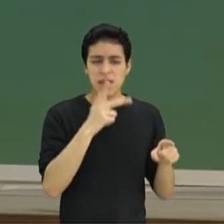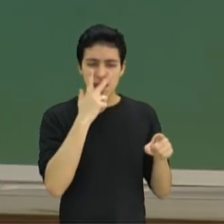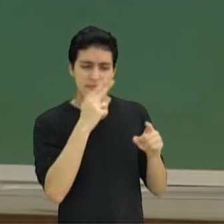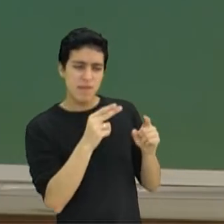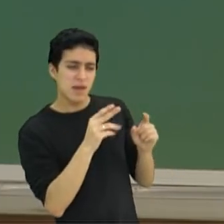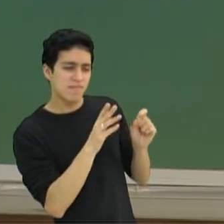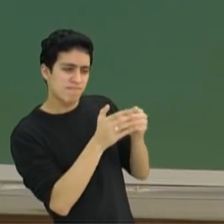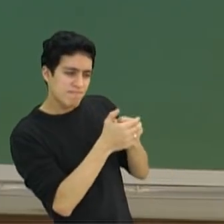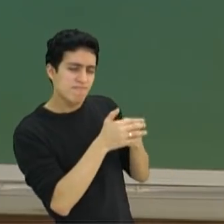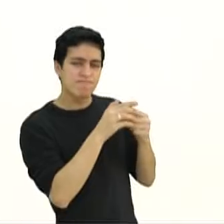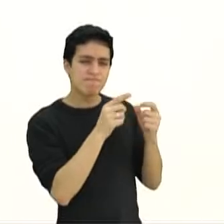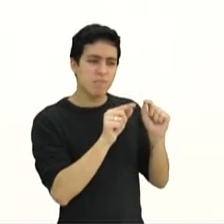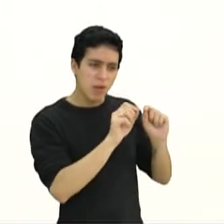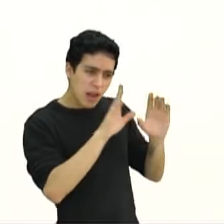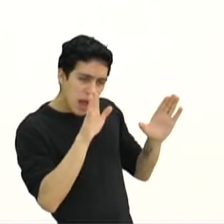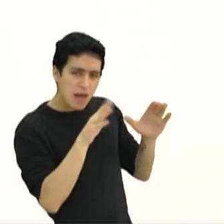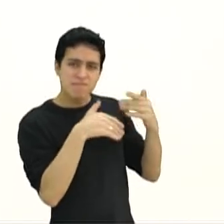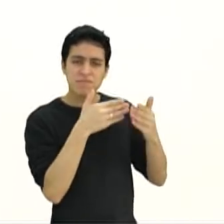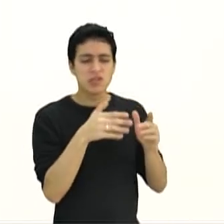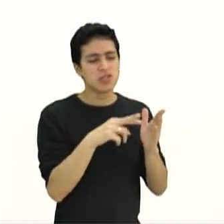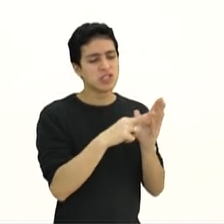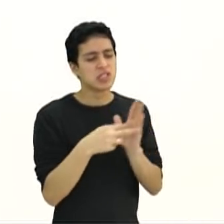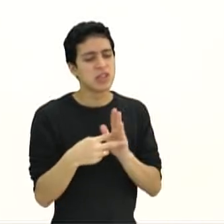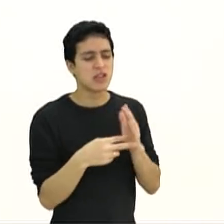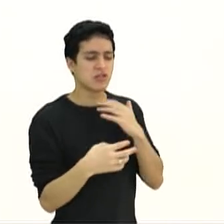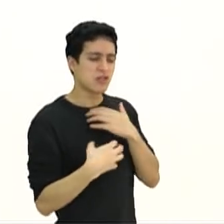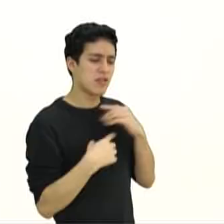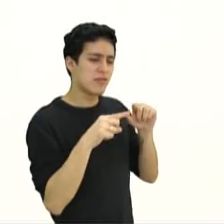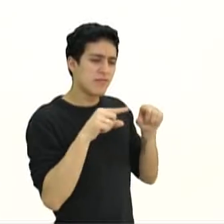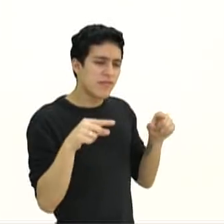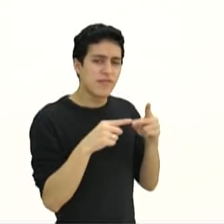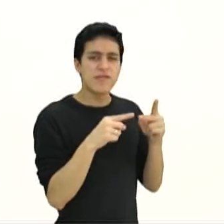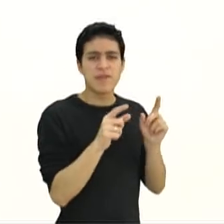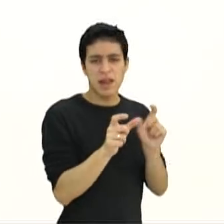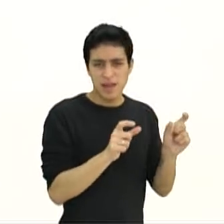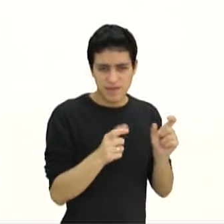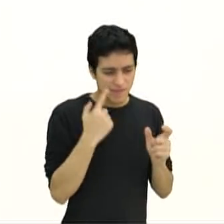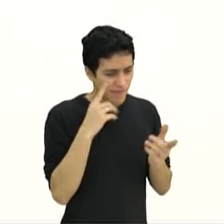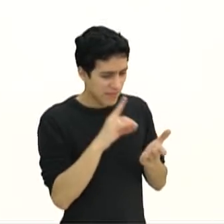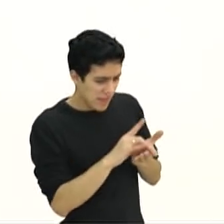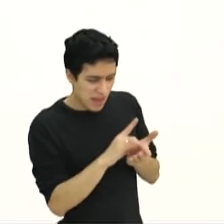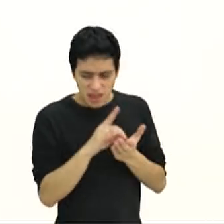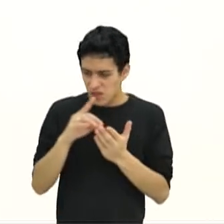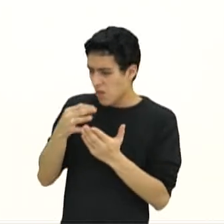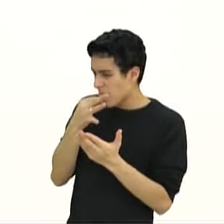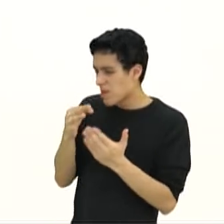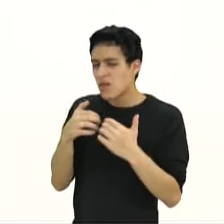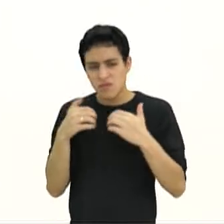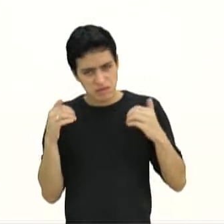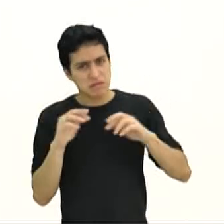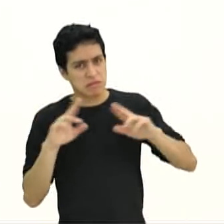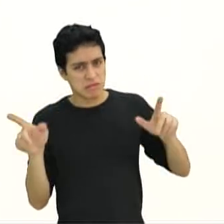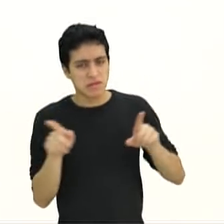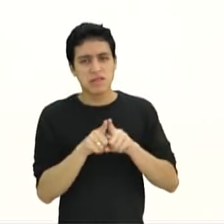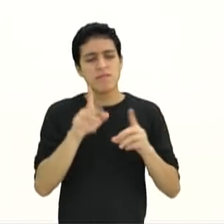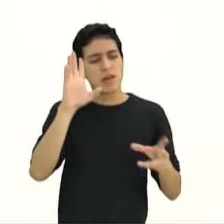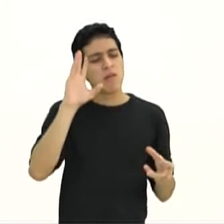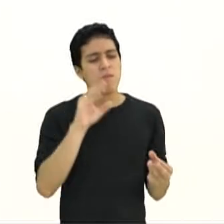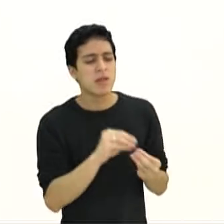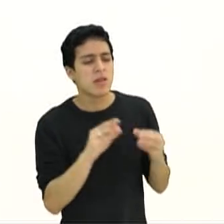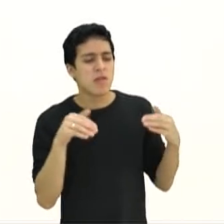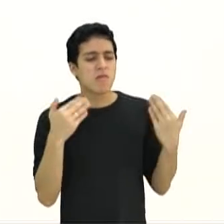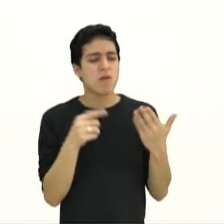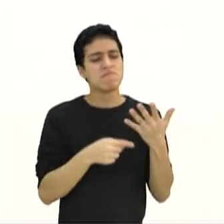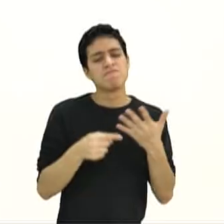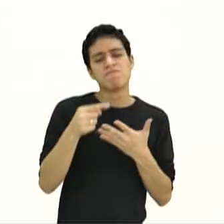informações implícitas e o sentido de palavras ou expressões, distinguir fato de opinião, compreender o uso de